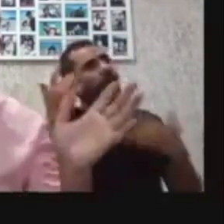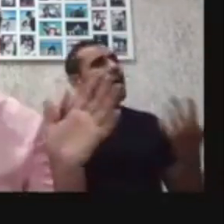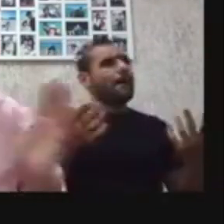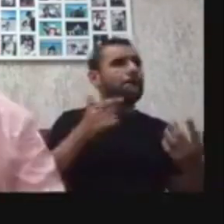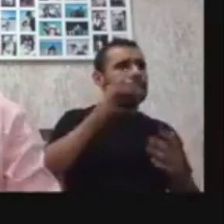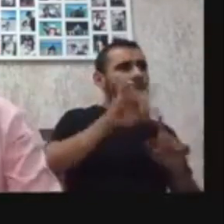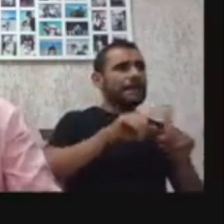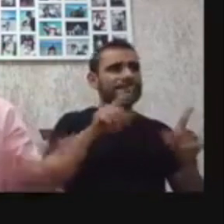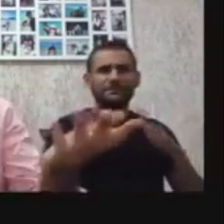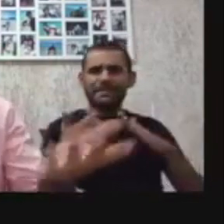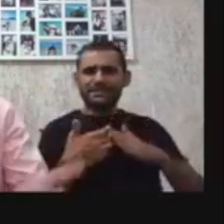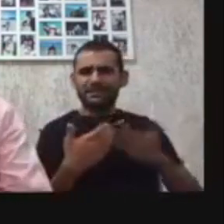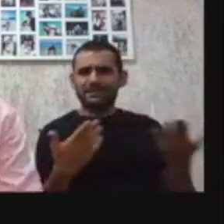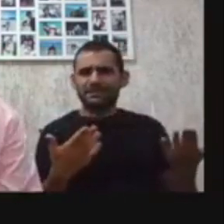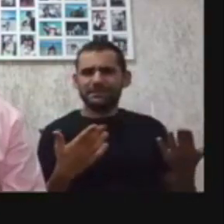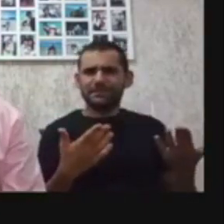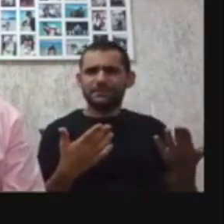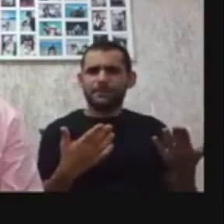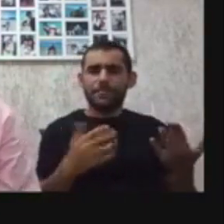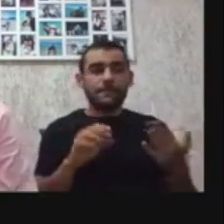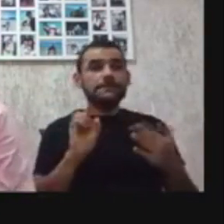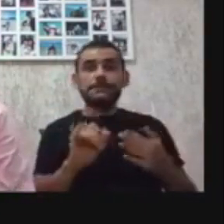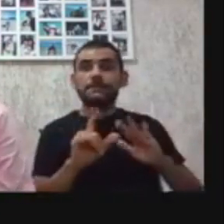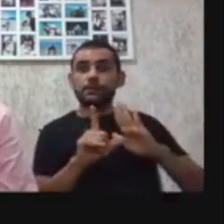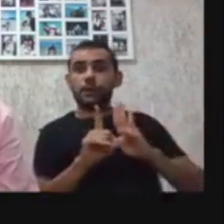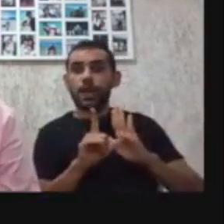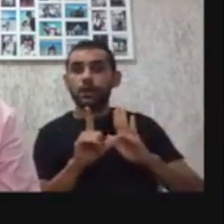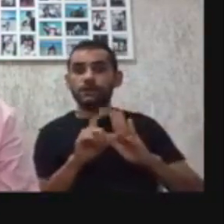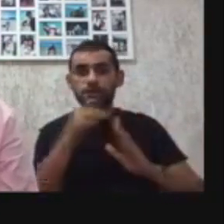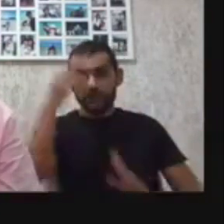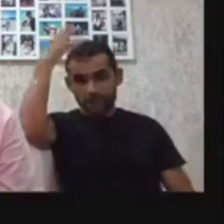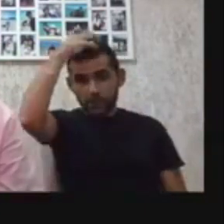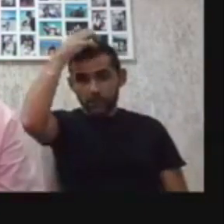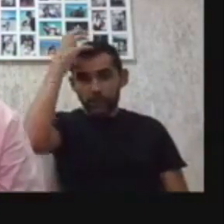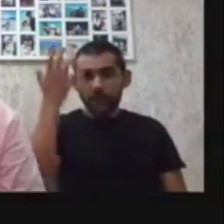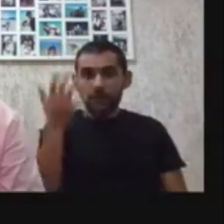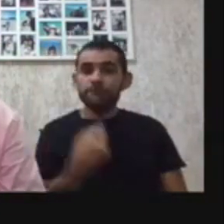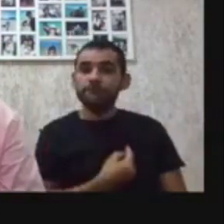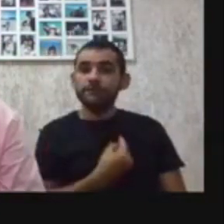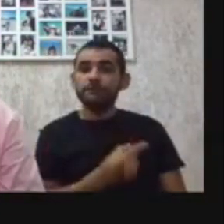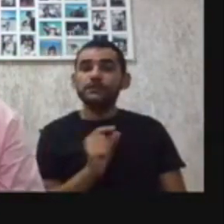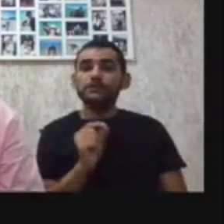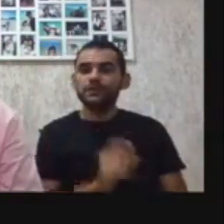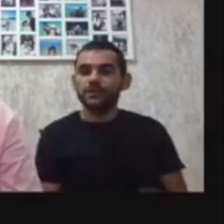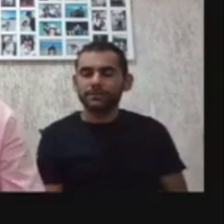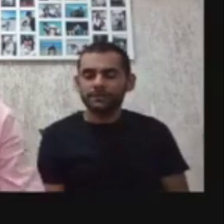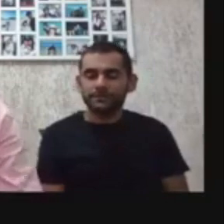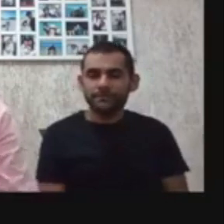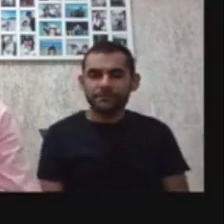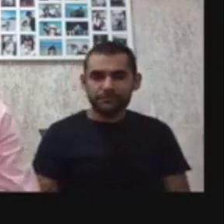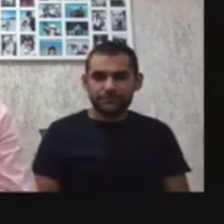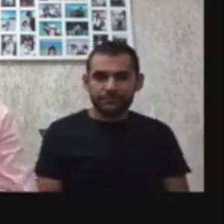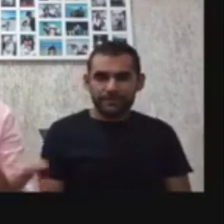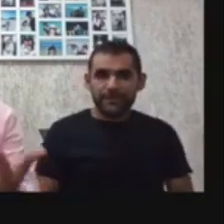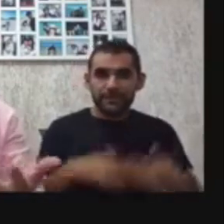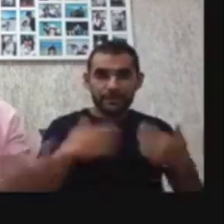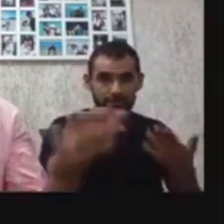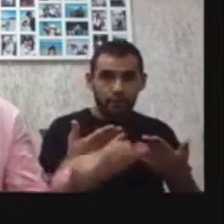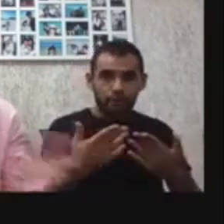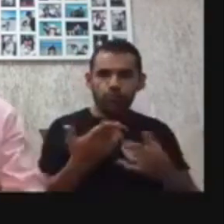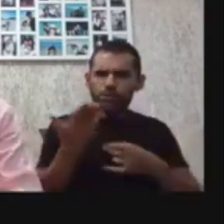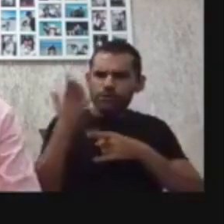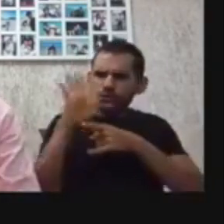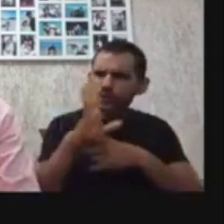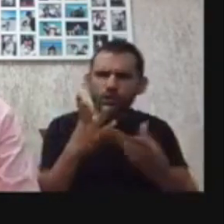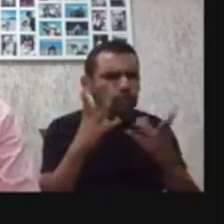ah, mas empresário, né? Imagina se não fosse o comércio de São João del Rei, nossa população ia viver de quê? Né? É. Viver de quê? Então nós precisamos